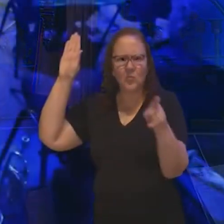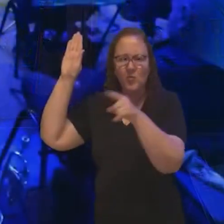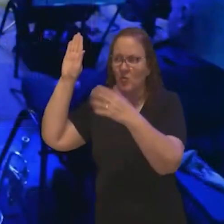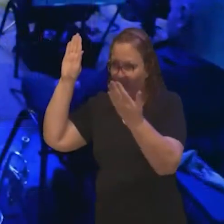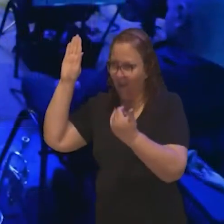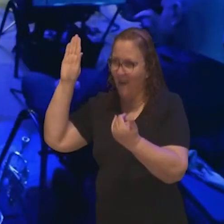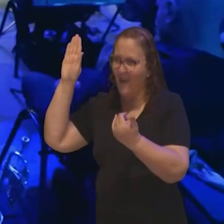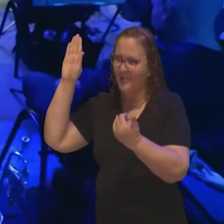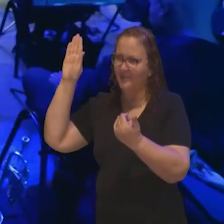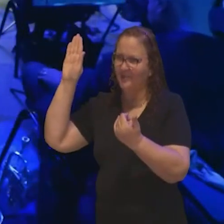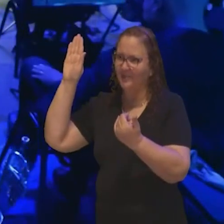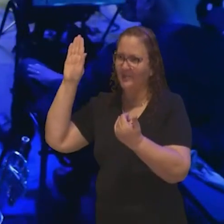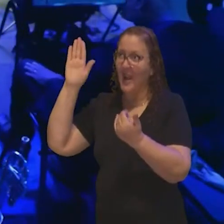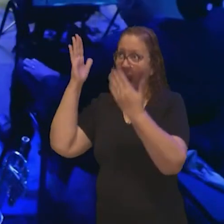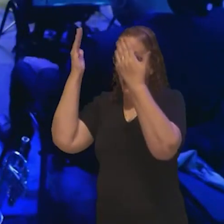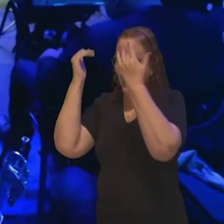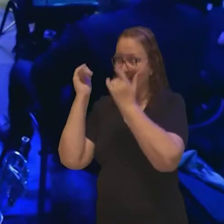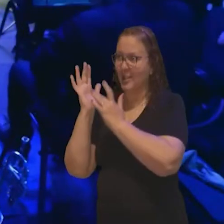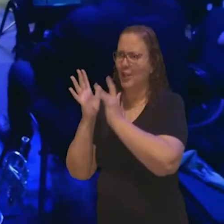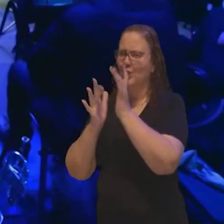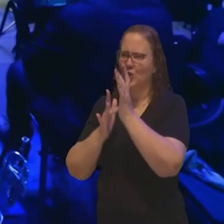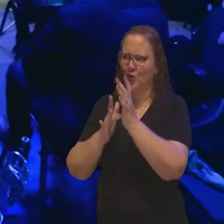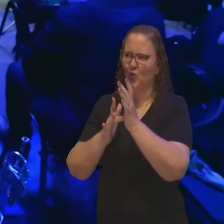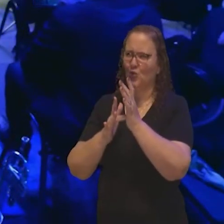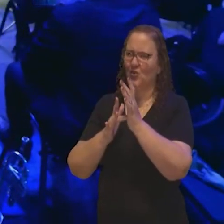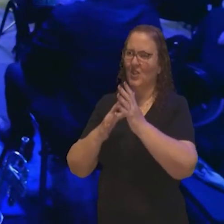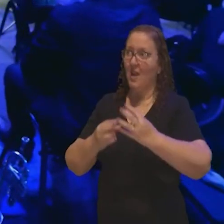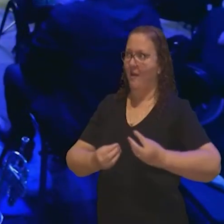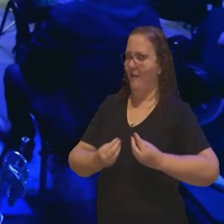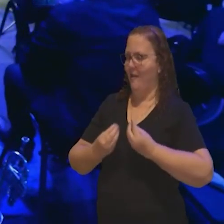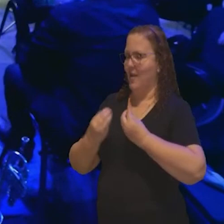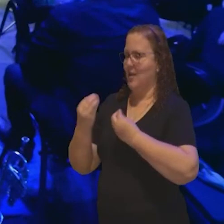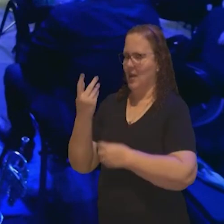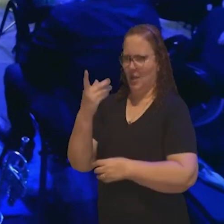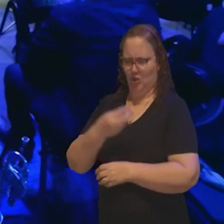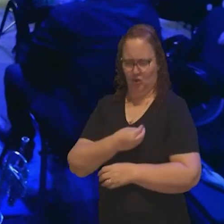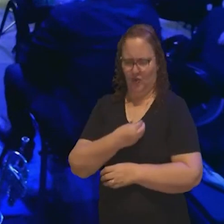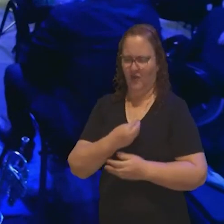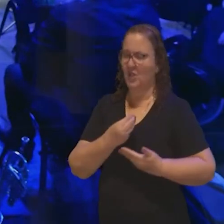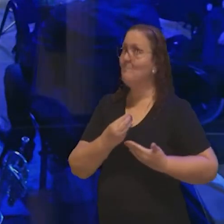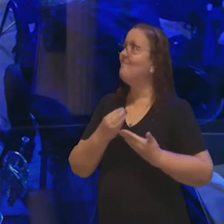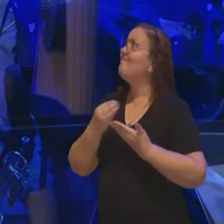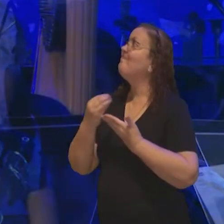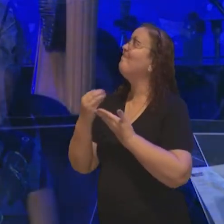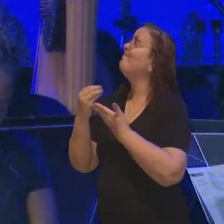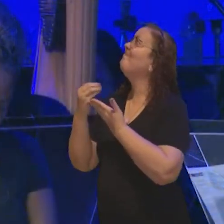Você gostaria de, nesta noite, entregar a sua vida a Jesus. Eu gostaria de orar por você.